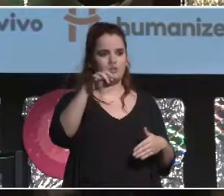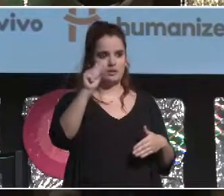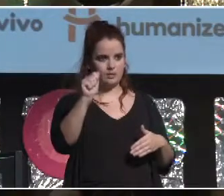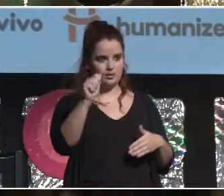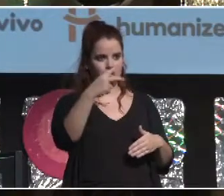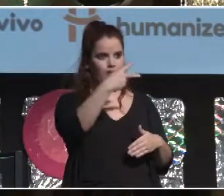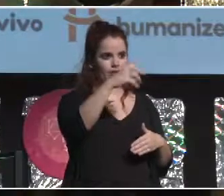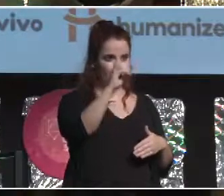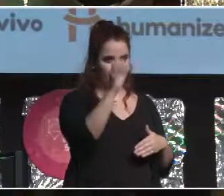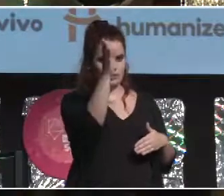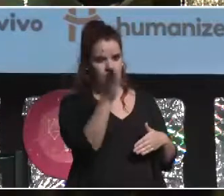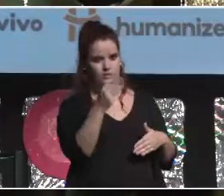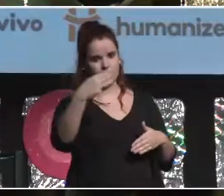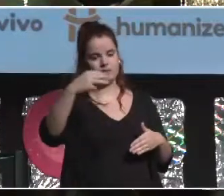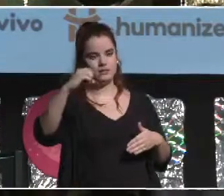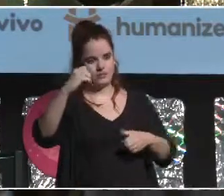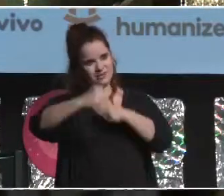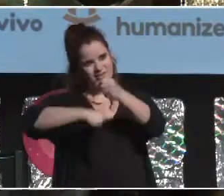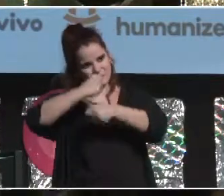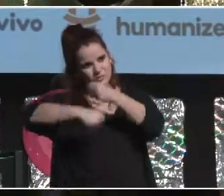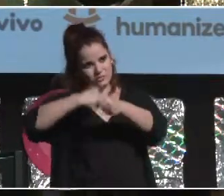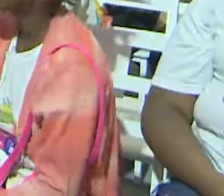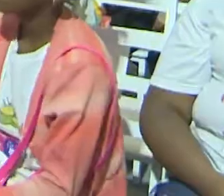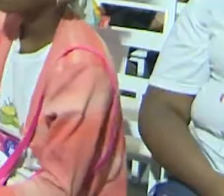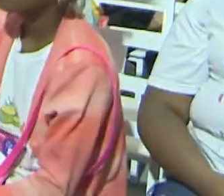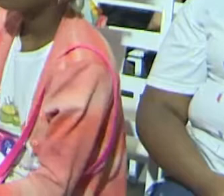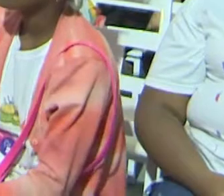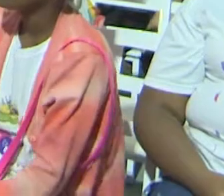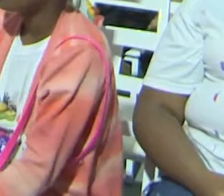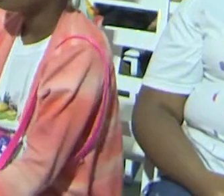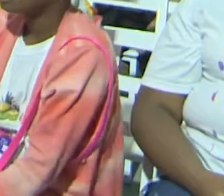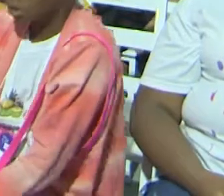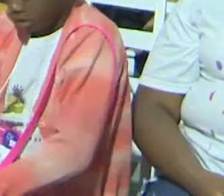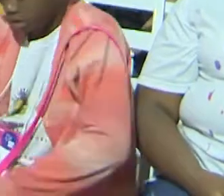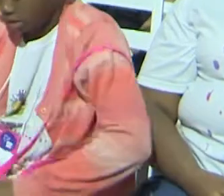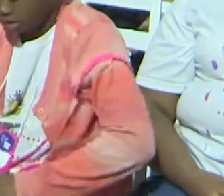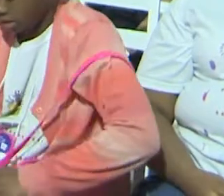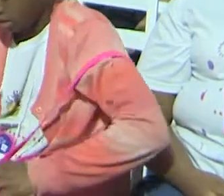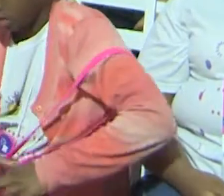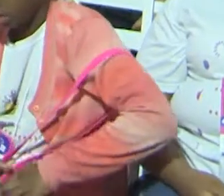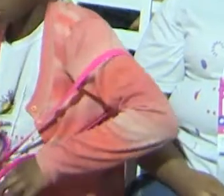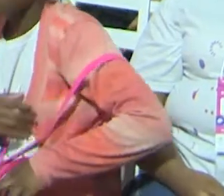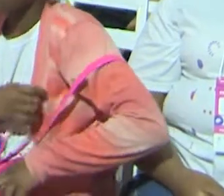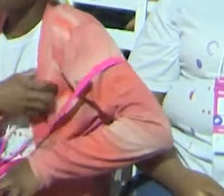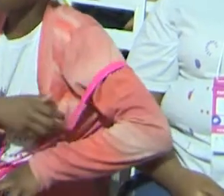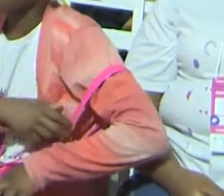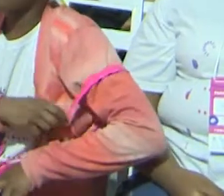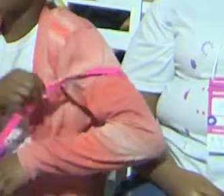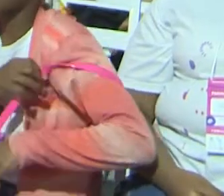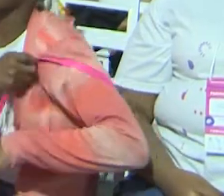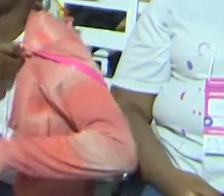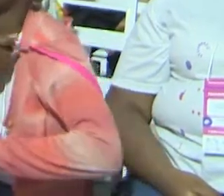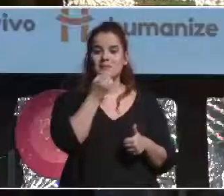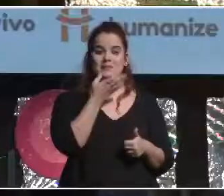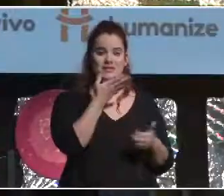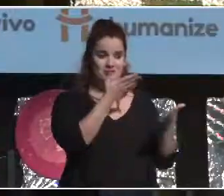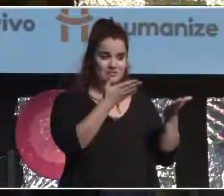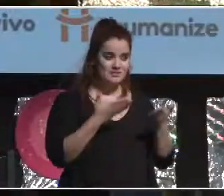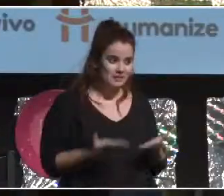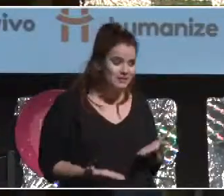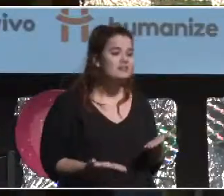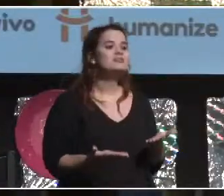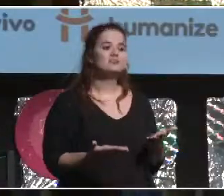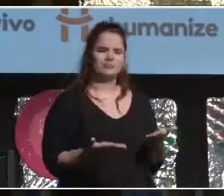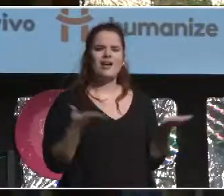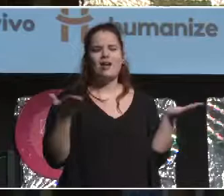2030, 2020 já foi, 2030 da ONU. Tudo bem, pessoal? Boa tarde. Sejam bem-vindos ao